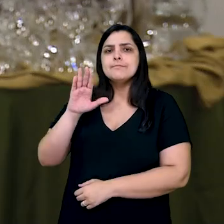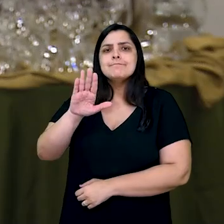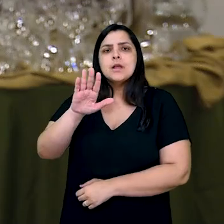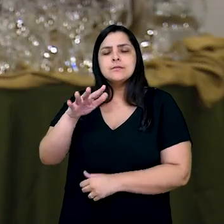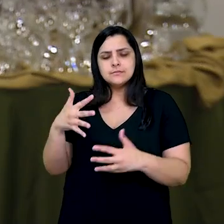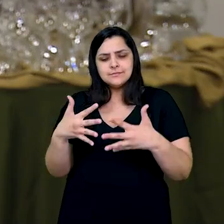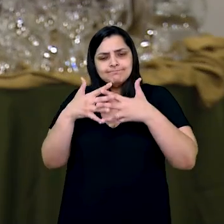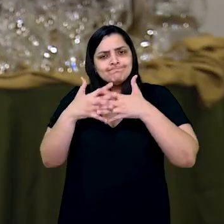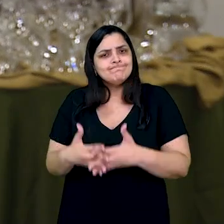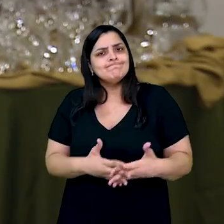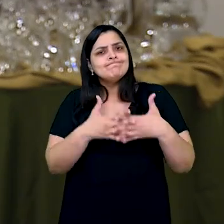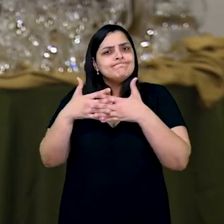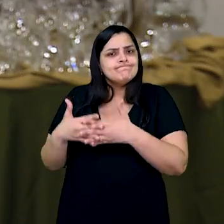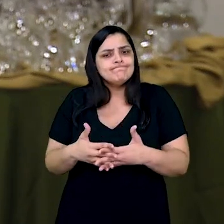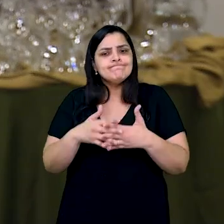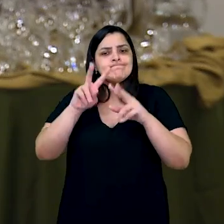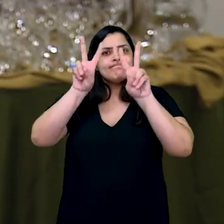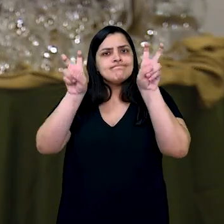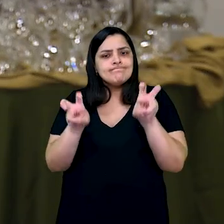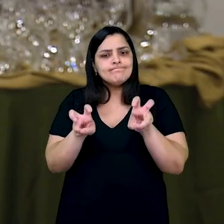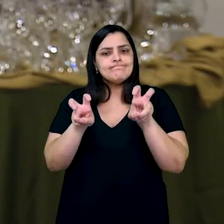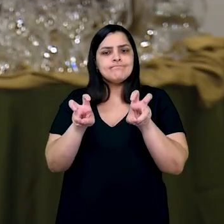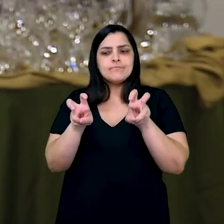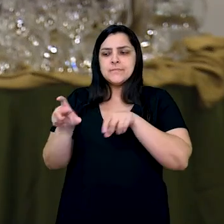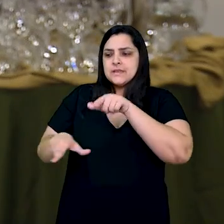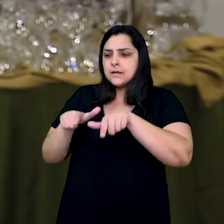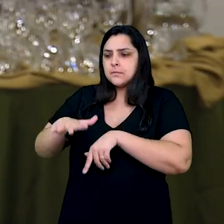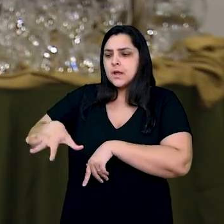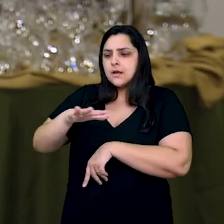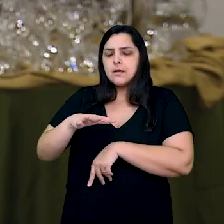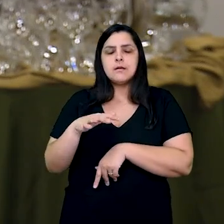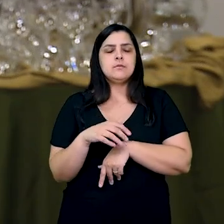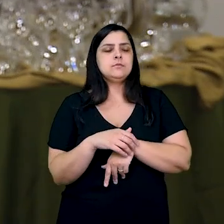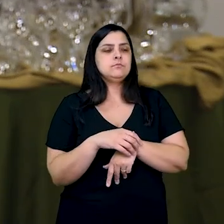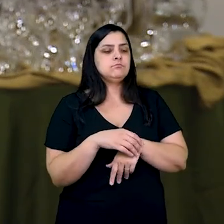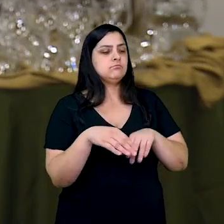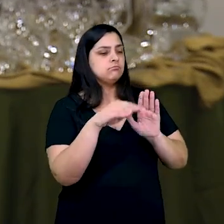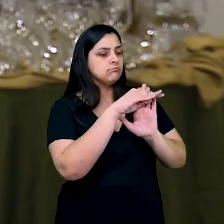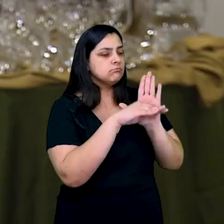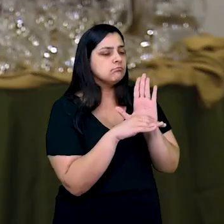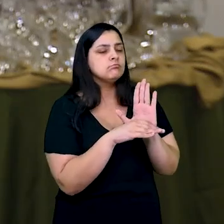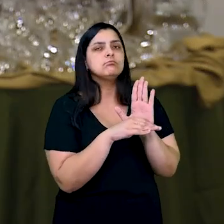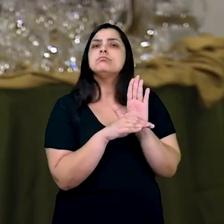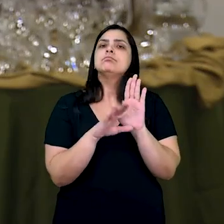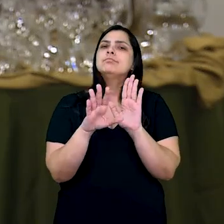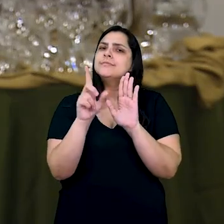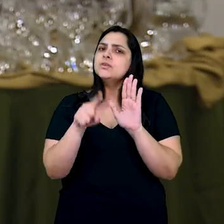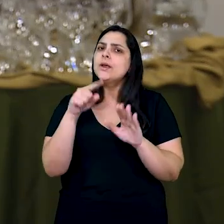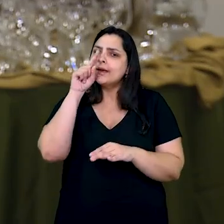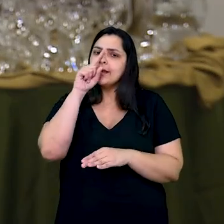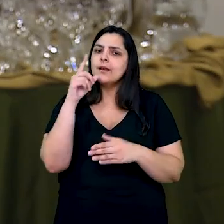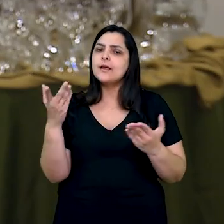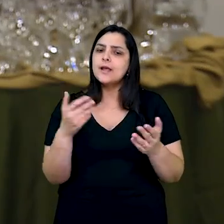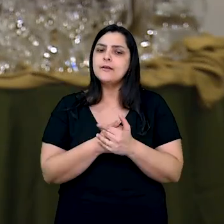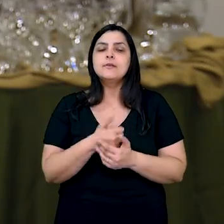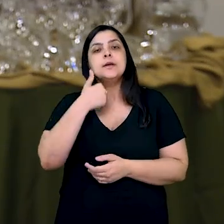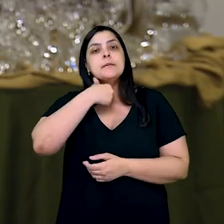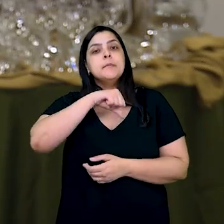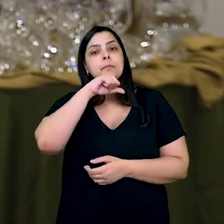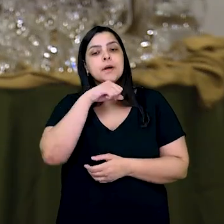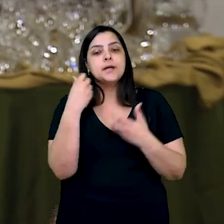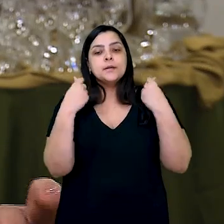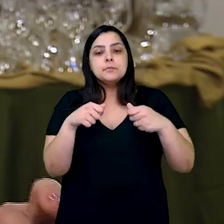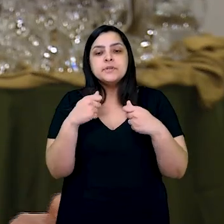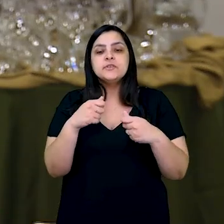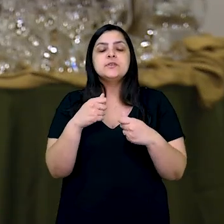preciso entender a complexidade das questões que envolvem as lesões trabalhistas que envolvem a primeira infância. E esse é um grave, né? Aquela mãe